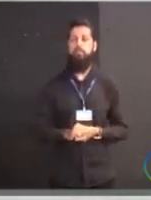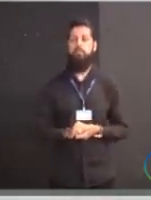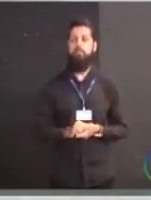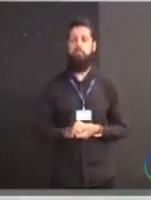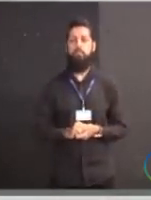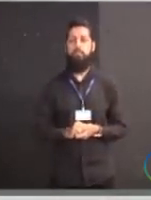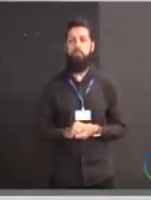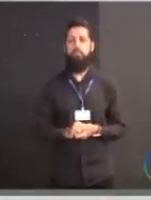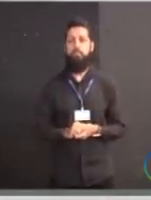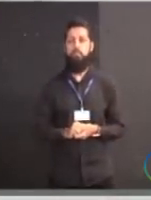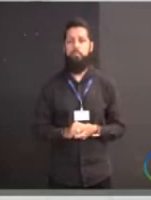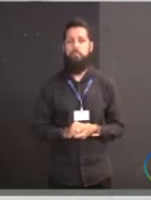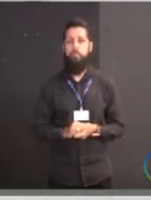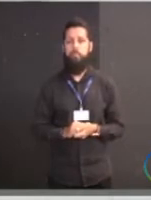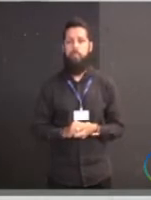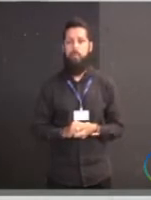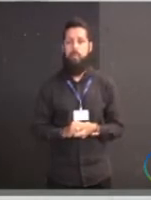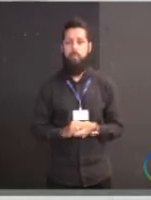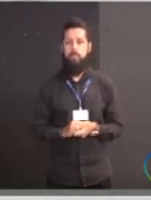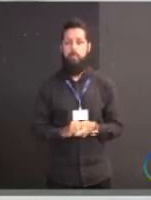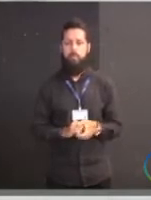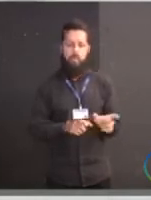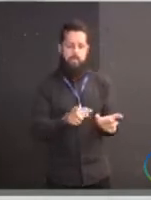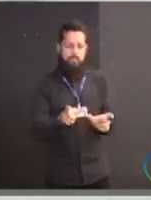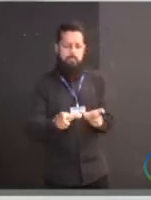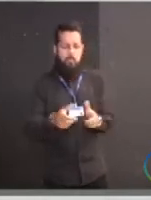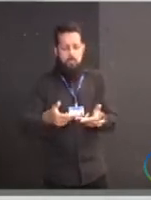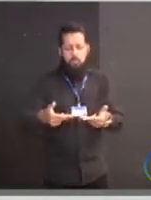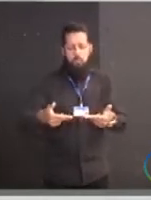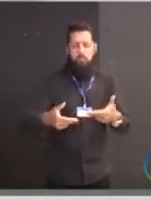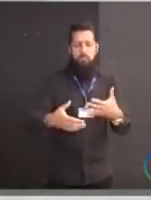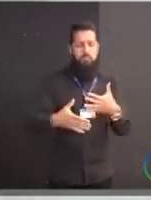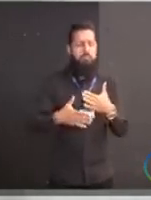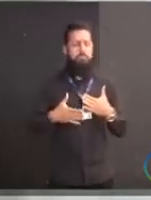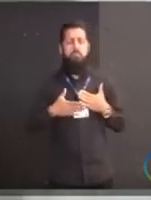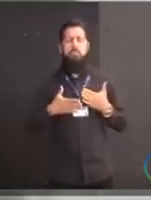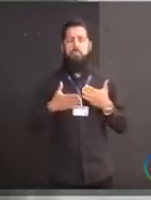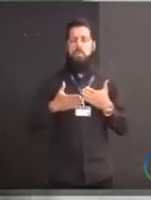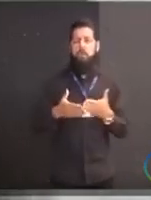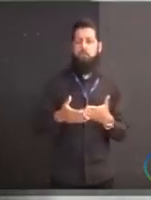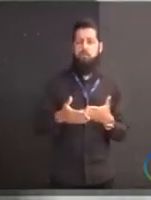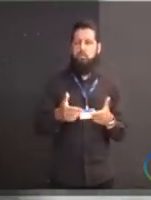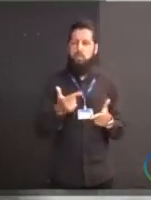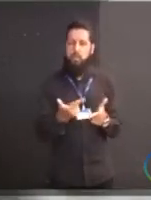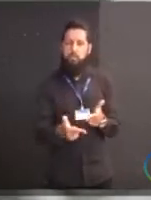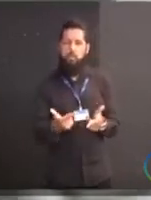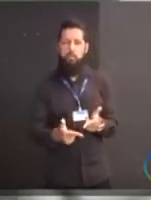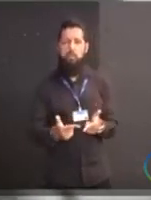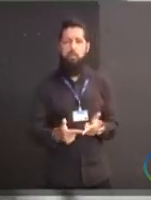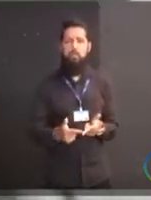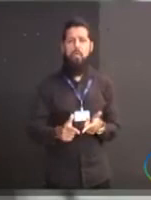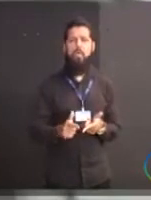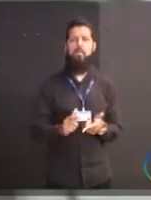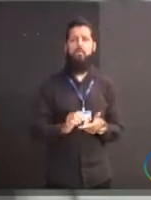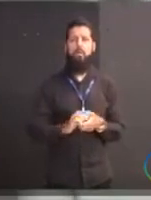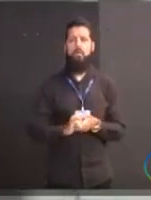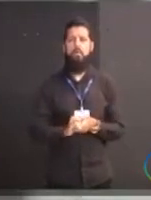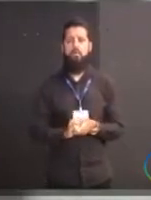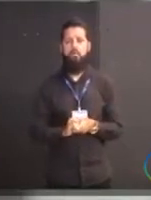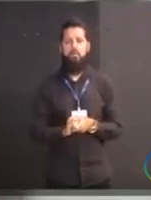os assuntos que se relacionam com o problema demográfico são assuntos